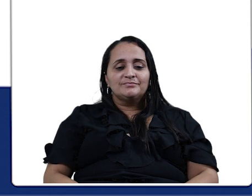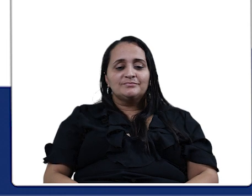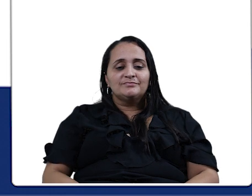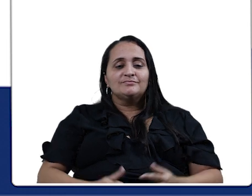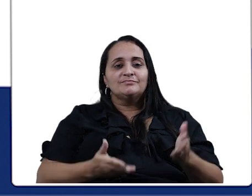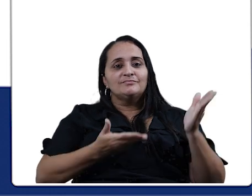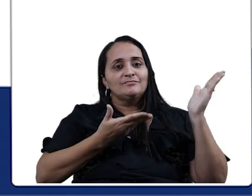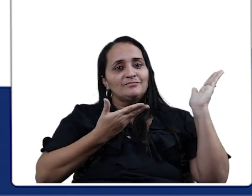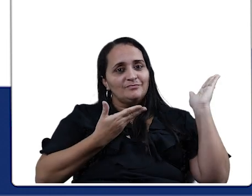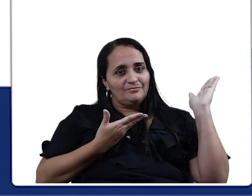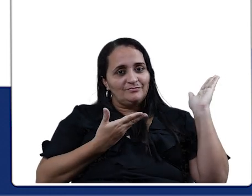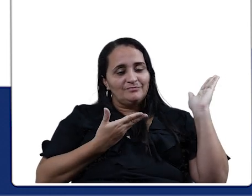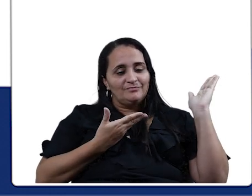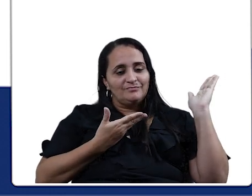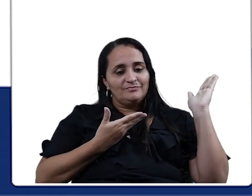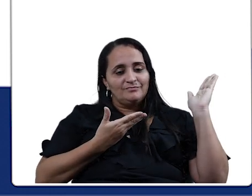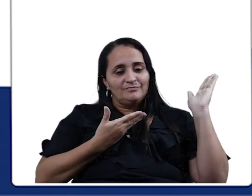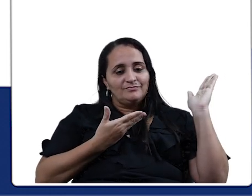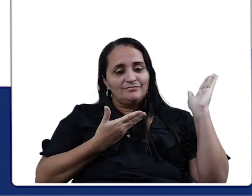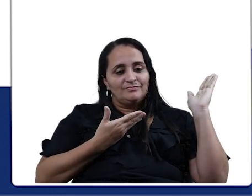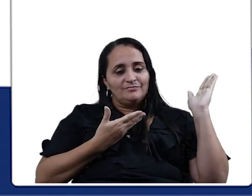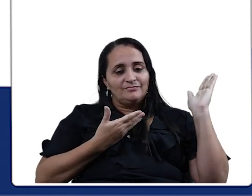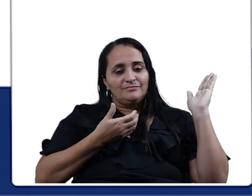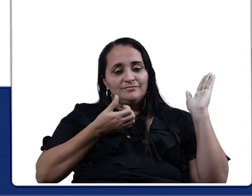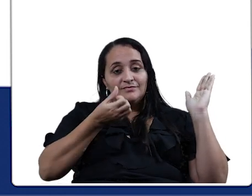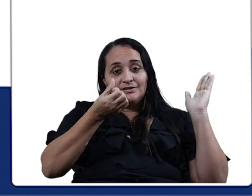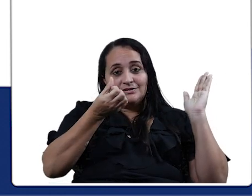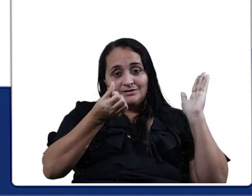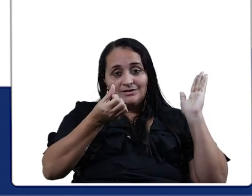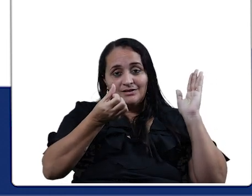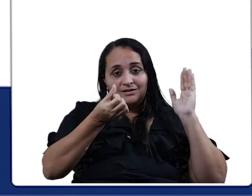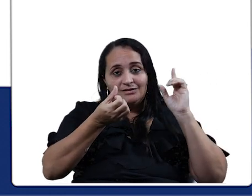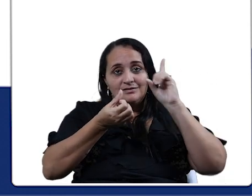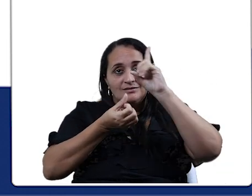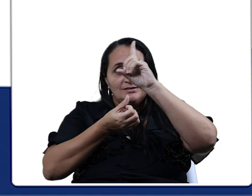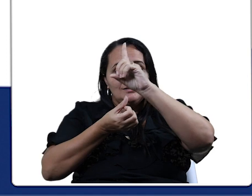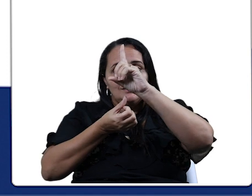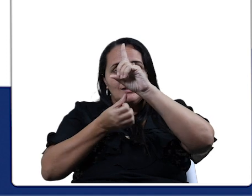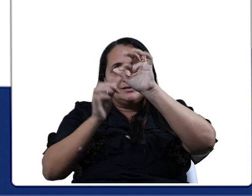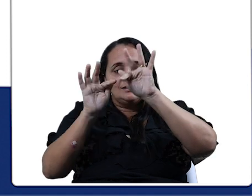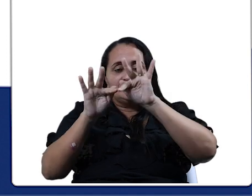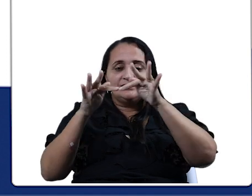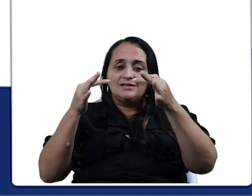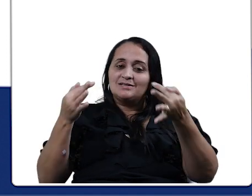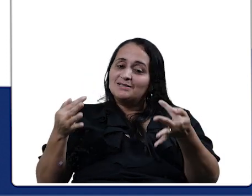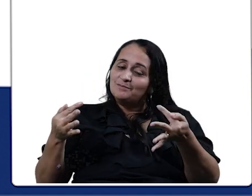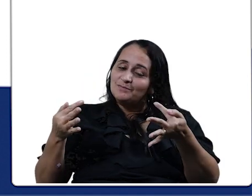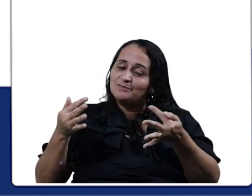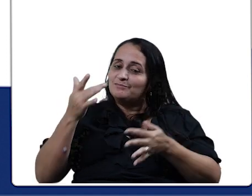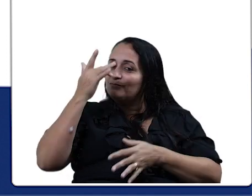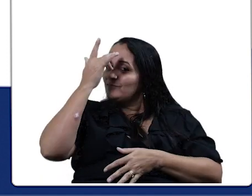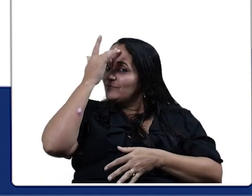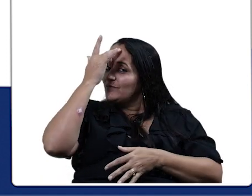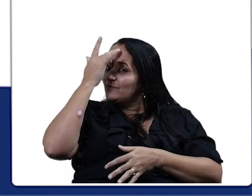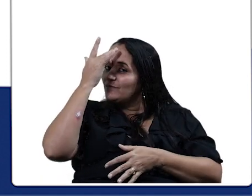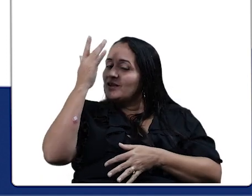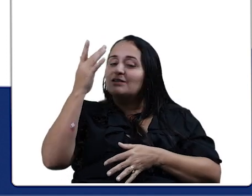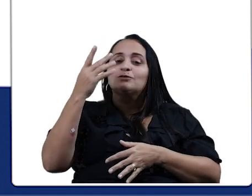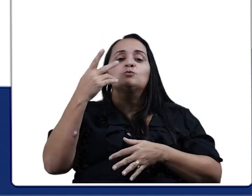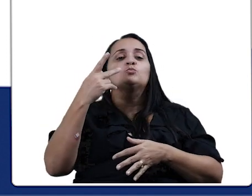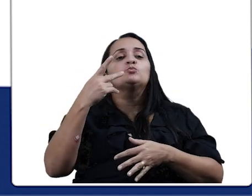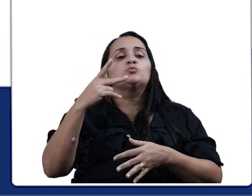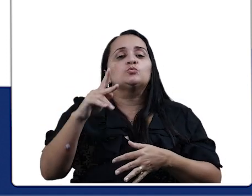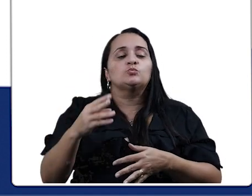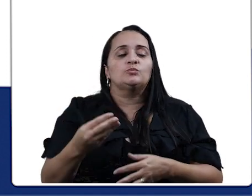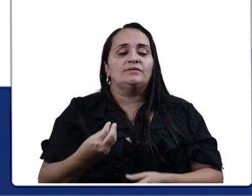Olha aí. 6 na dezena simples. Então, para facilitar a sua